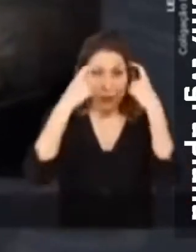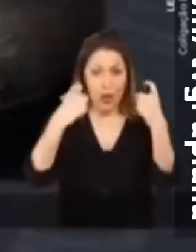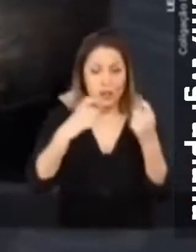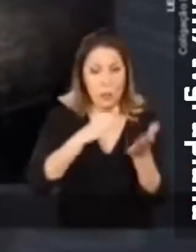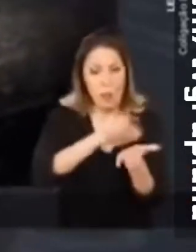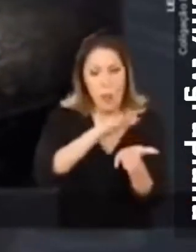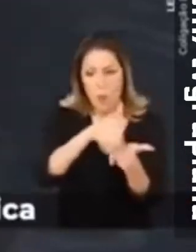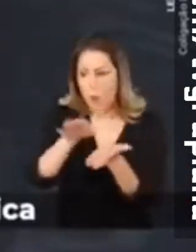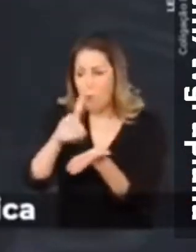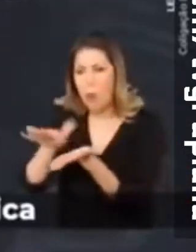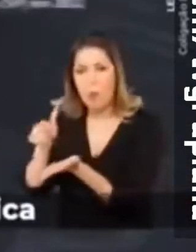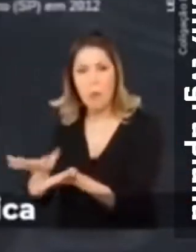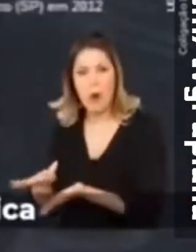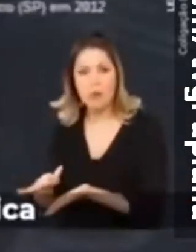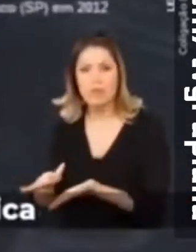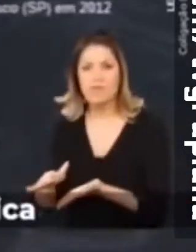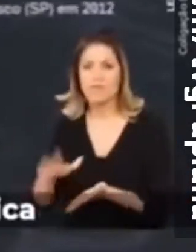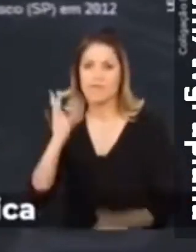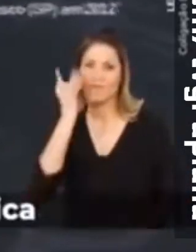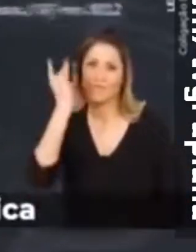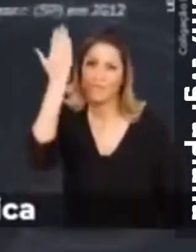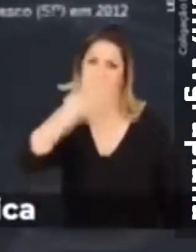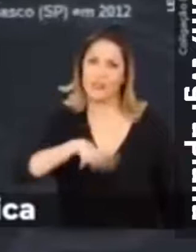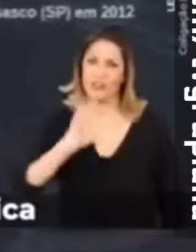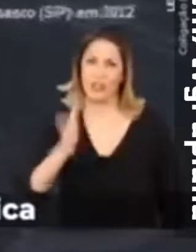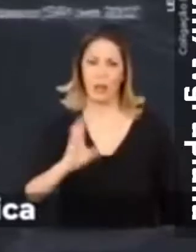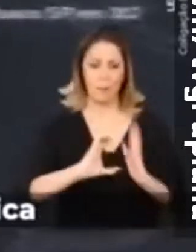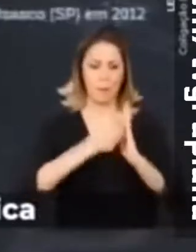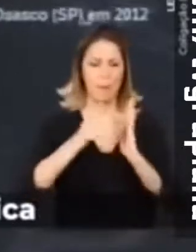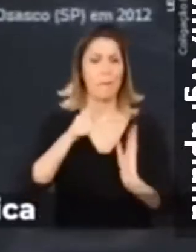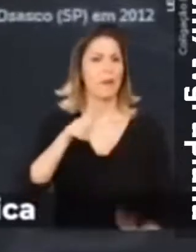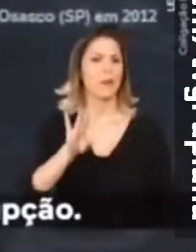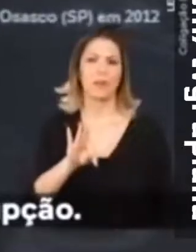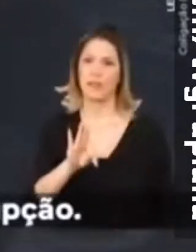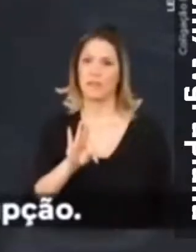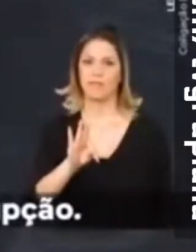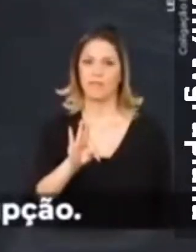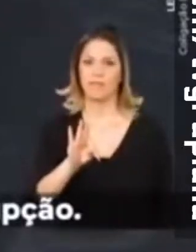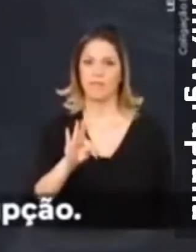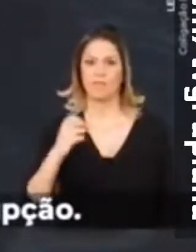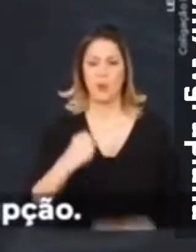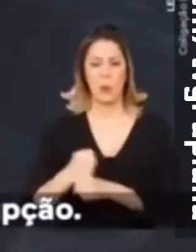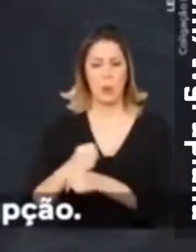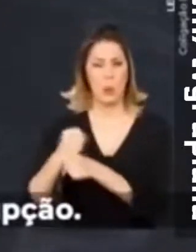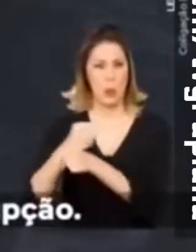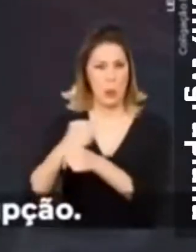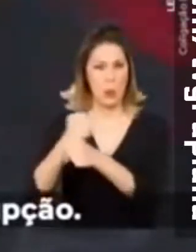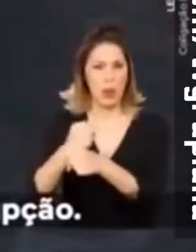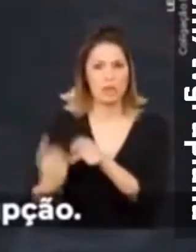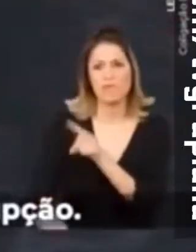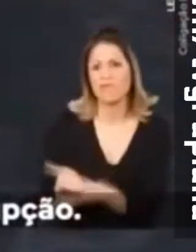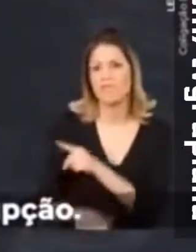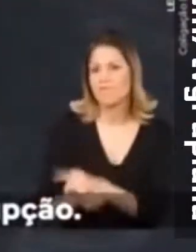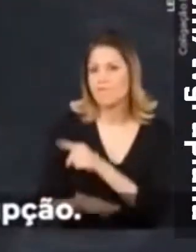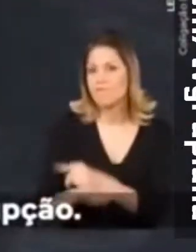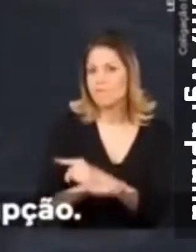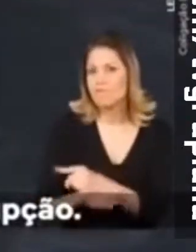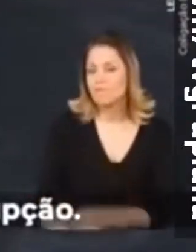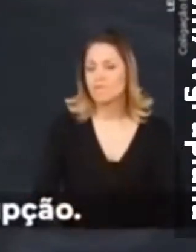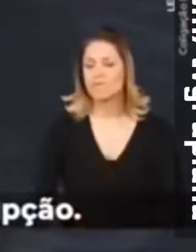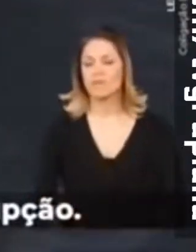lotado. Violência e desemprego são resultados da prática em que o PT se tornou especialista no